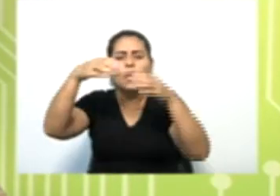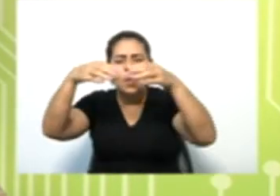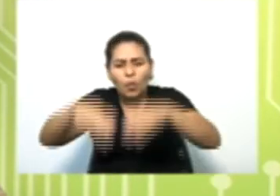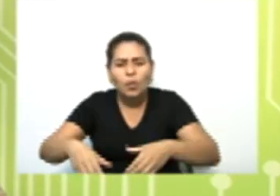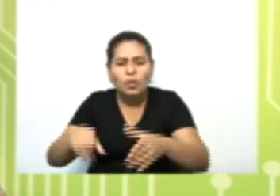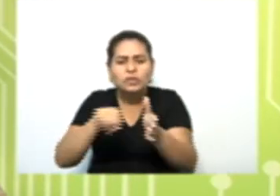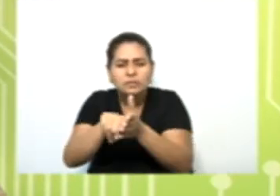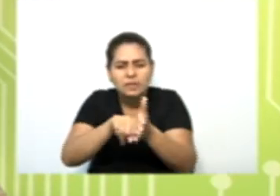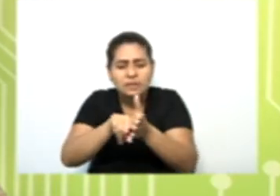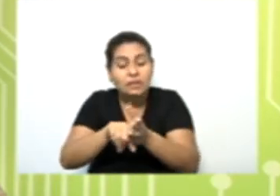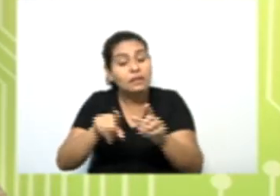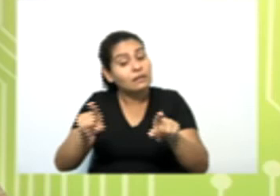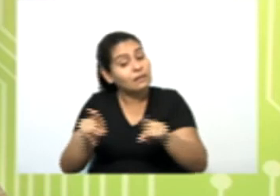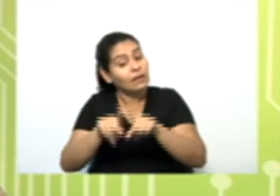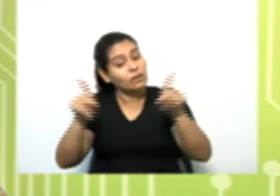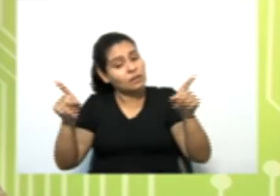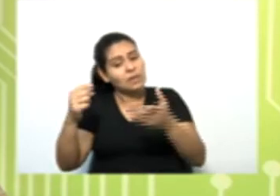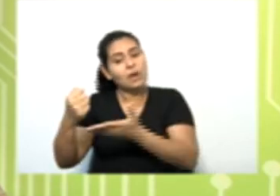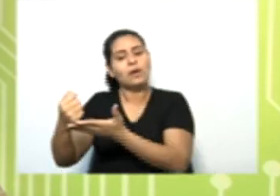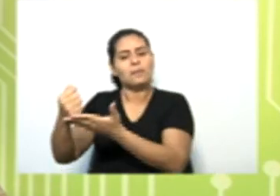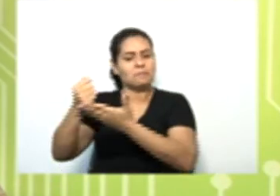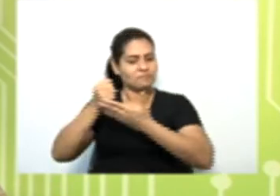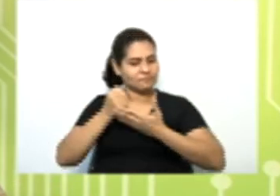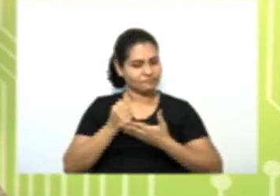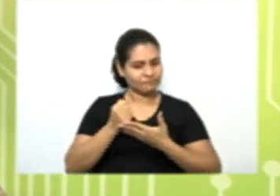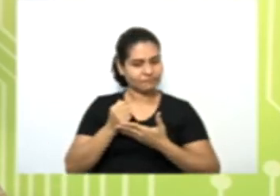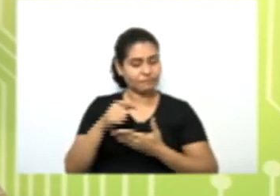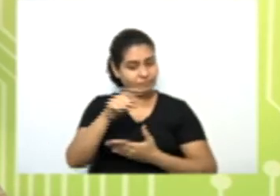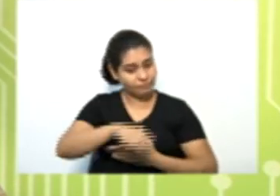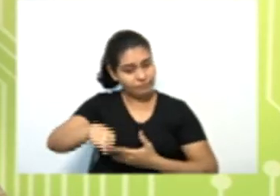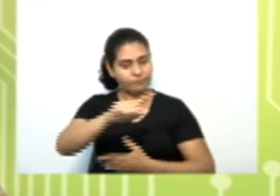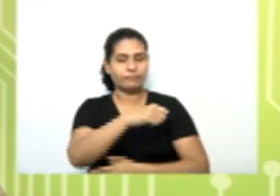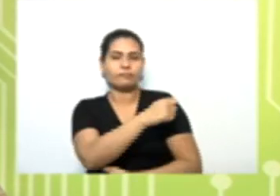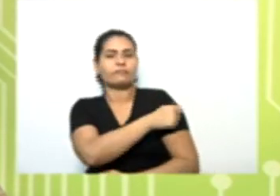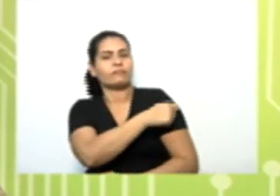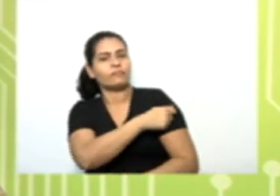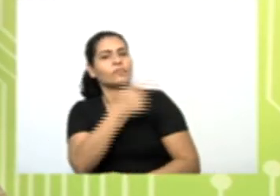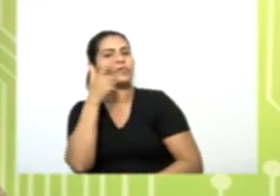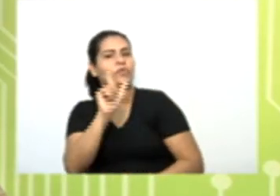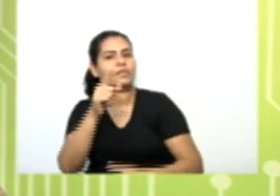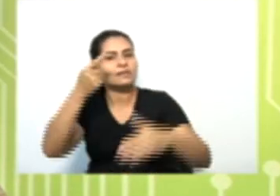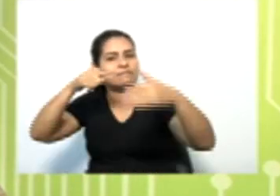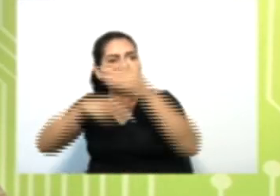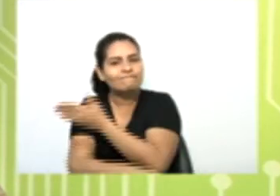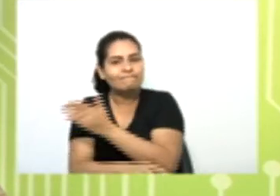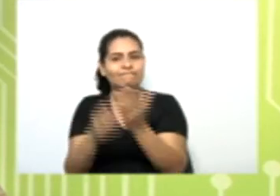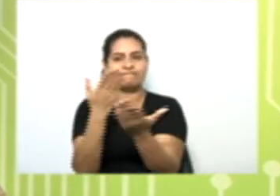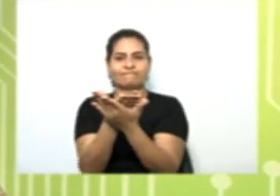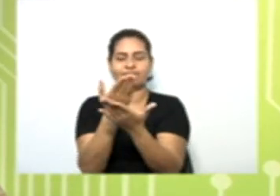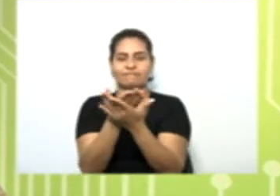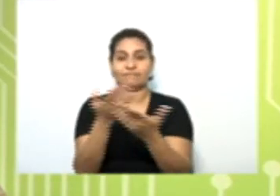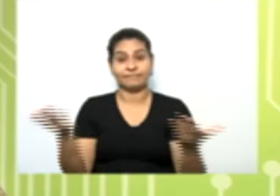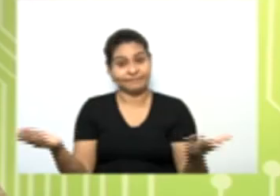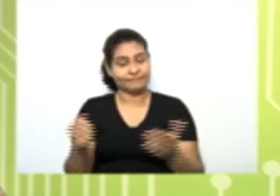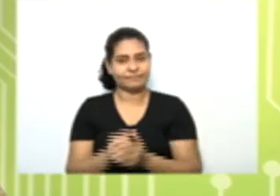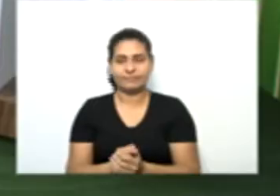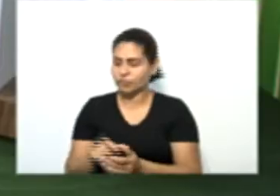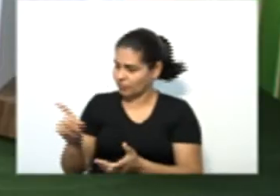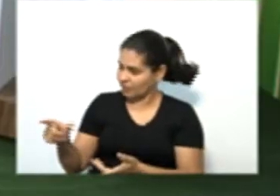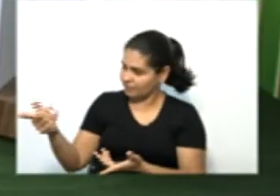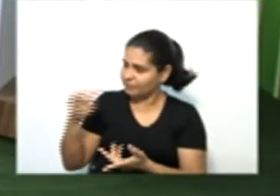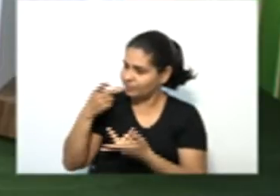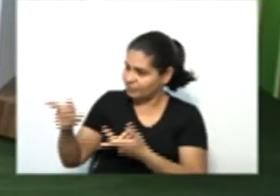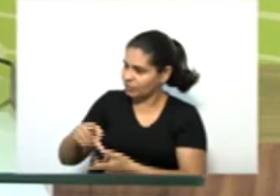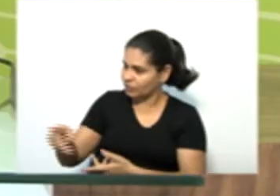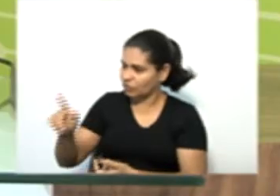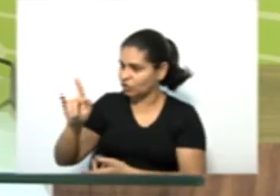é dar também um apoio, né, para que você consiga aprofundar os seus estudos. Não é, professor Gilberto? E